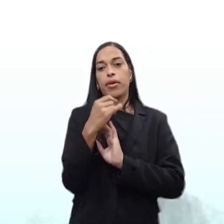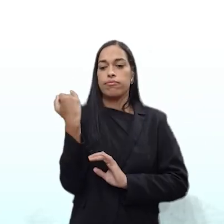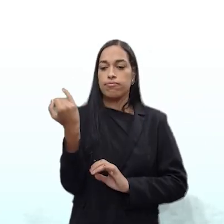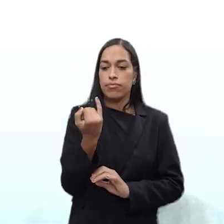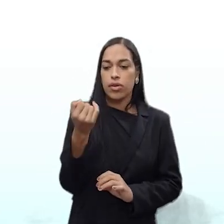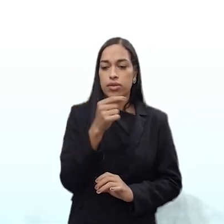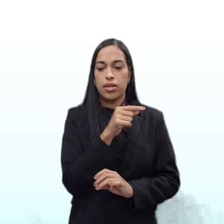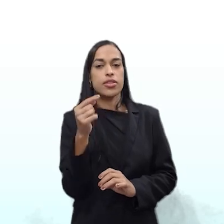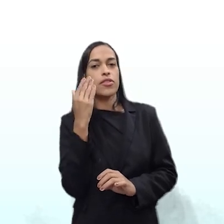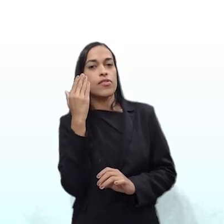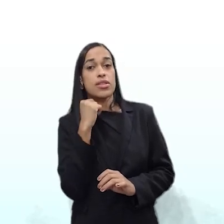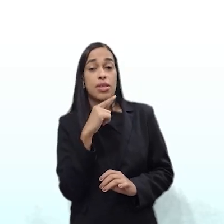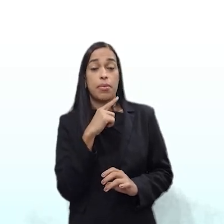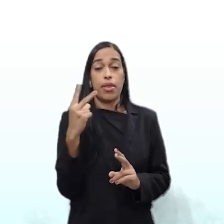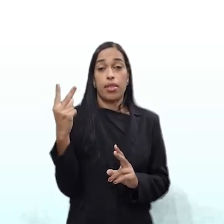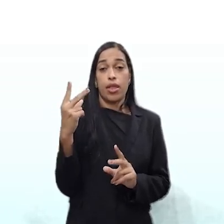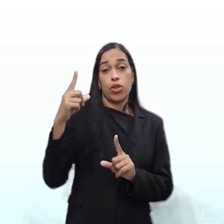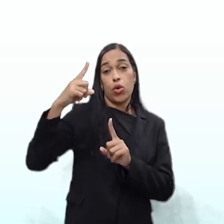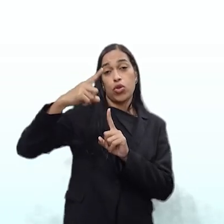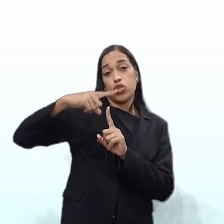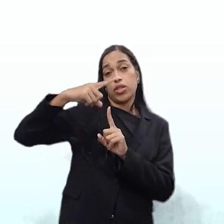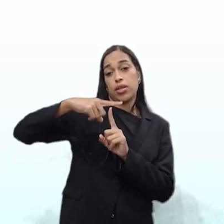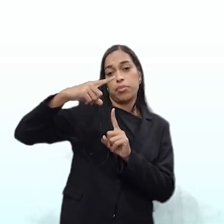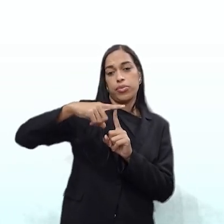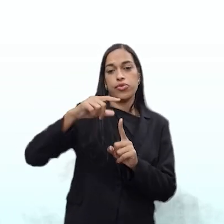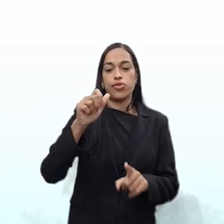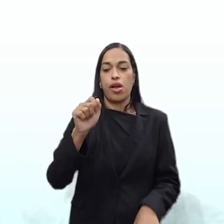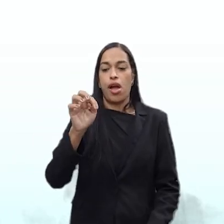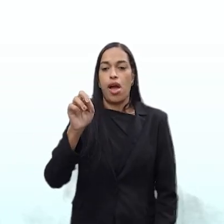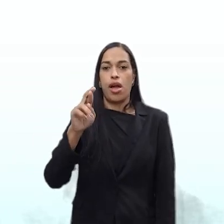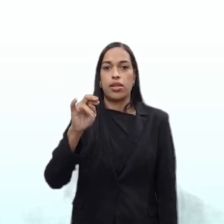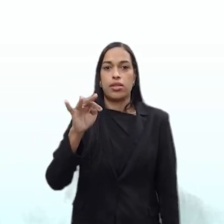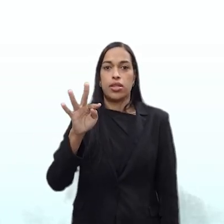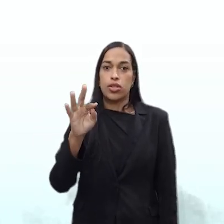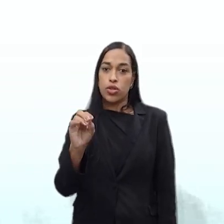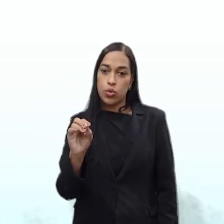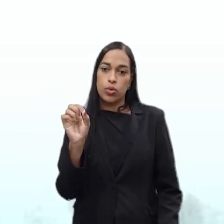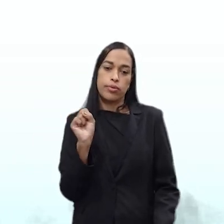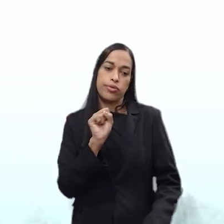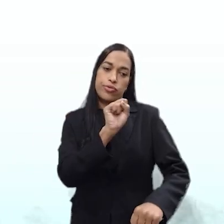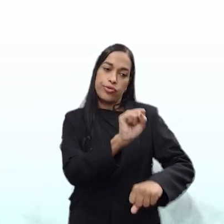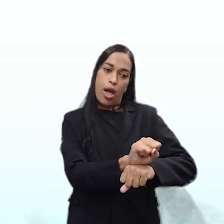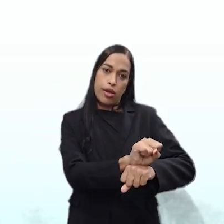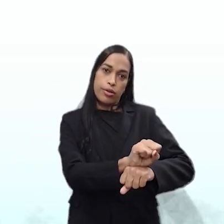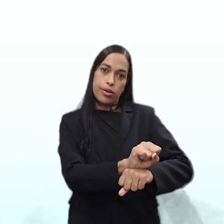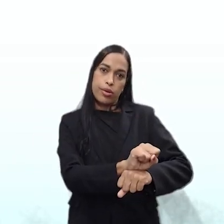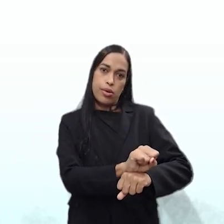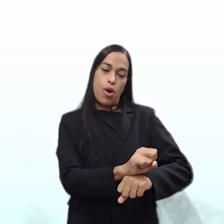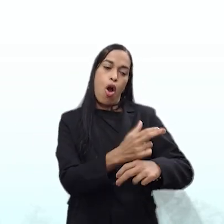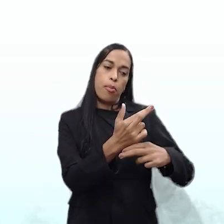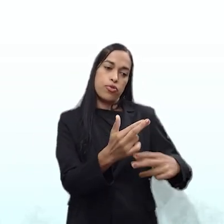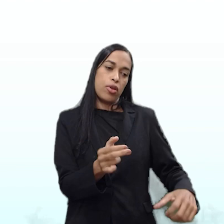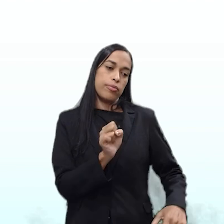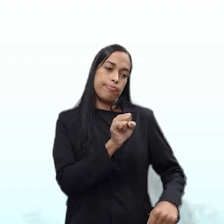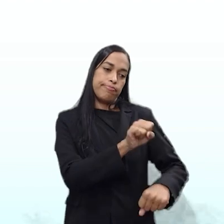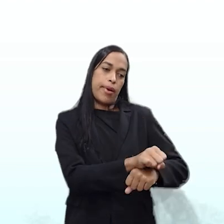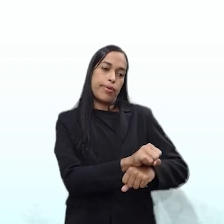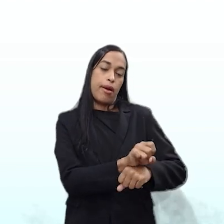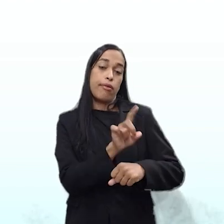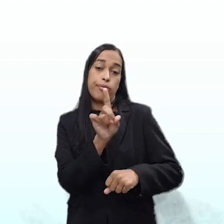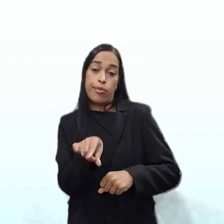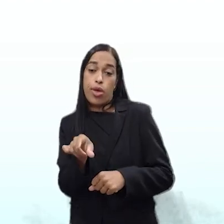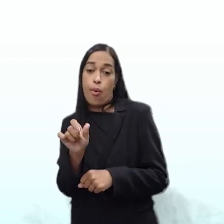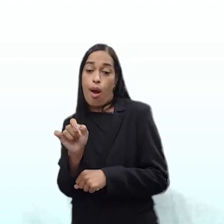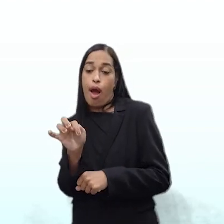você saiba é que existem dois tipos de atrito. O atrito estático, quando o objeto ainda está em repouso, e o atrito dinâmico